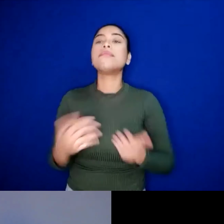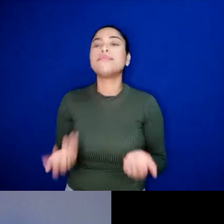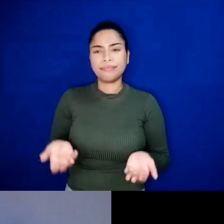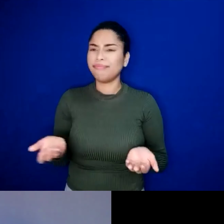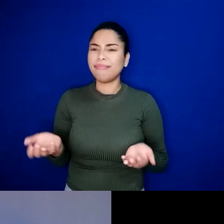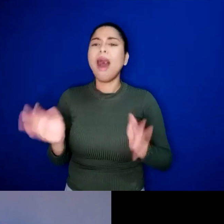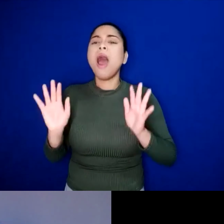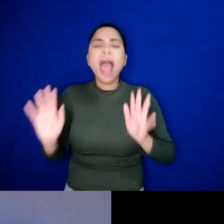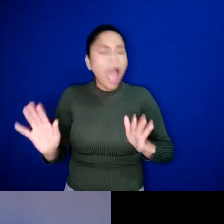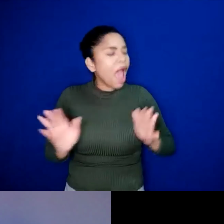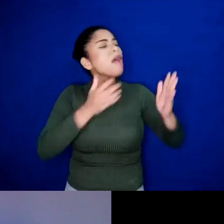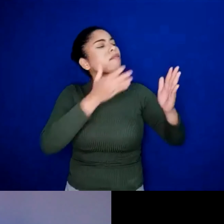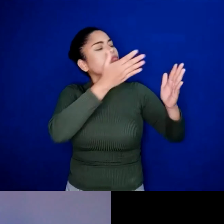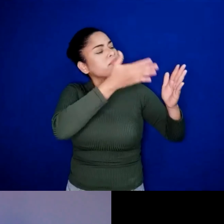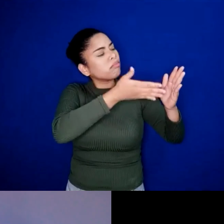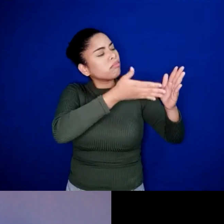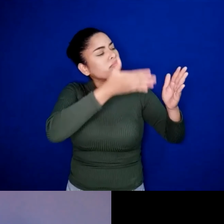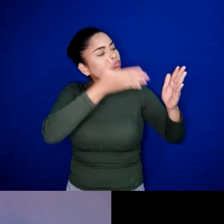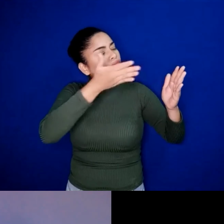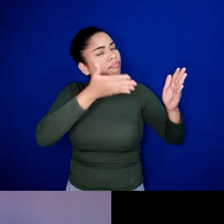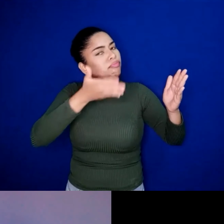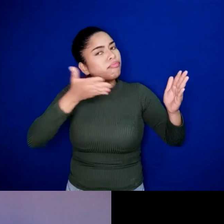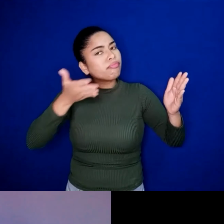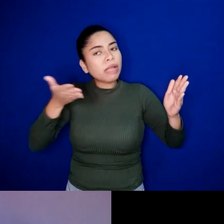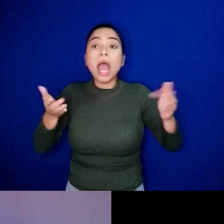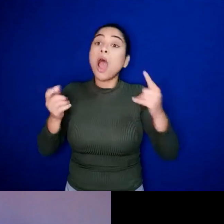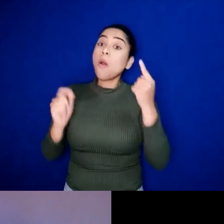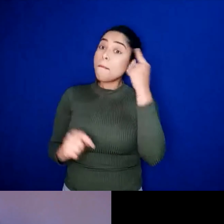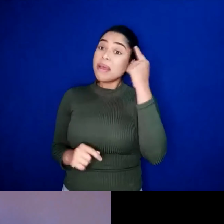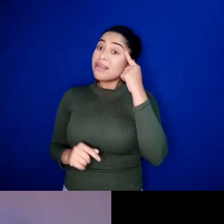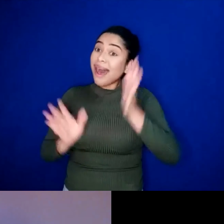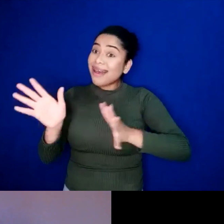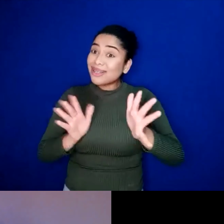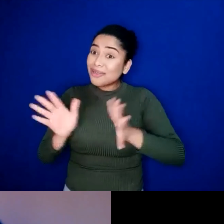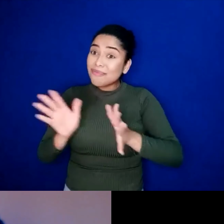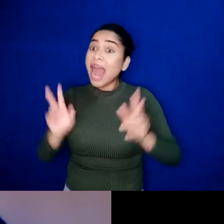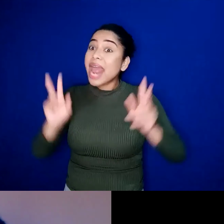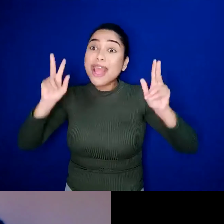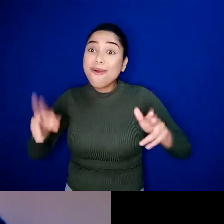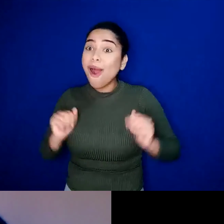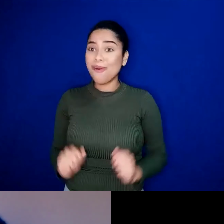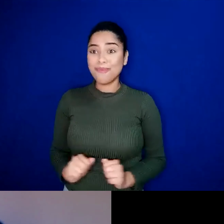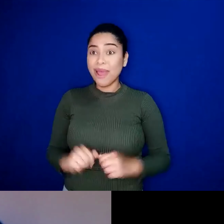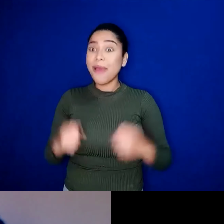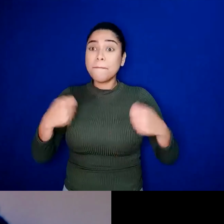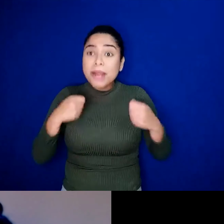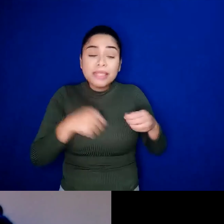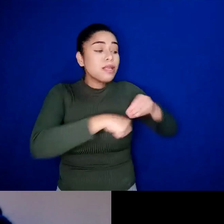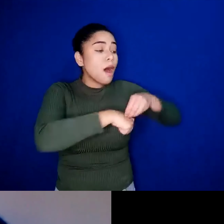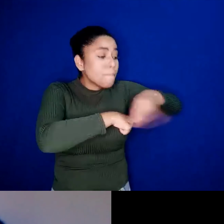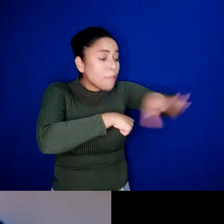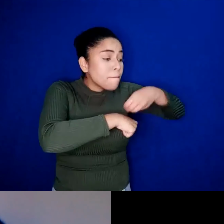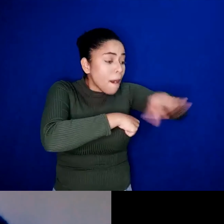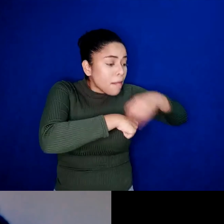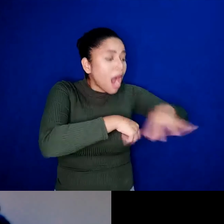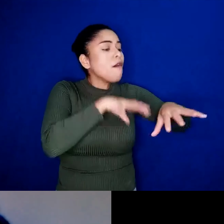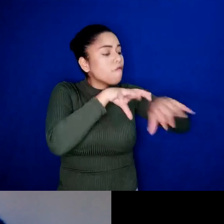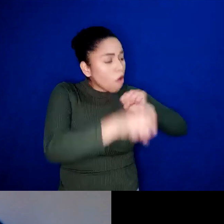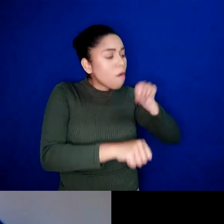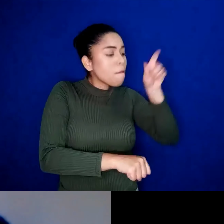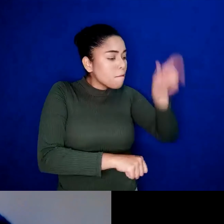muito longo e quando você pensa em essa sensibilidade é a mesma coisa eu dependo de capacitação das pessoas eu dependo que as